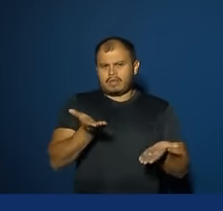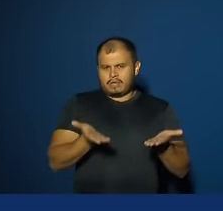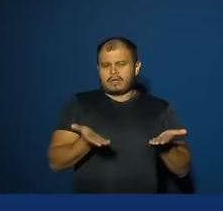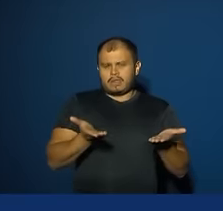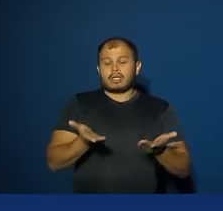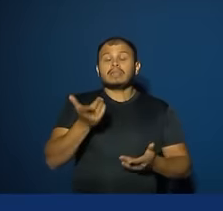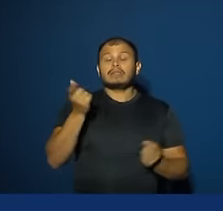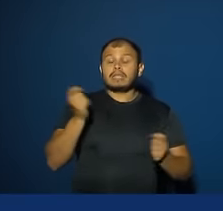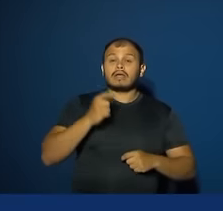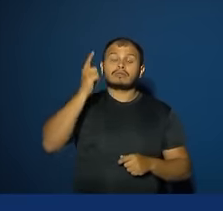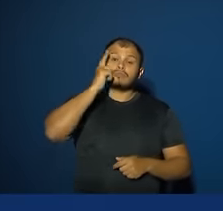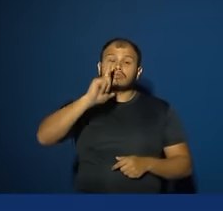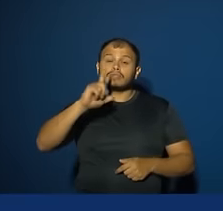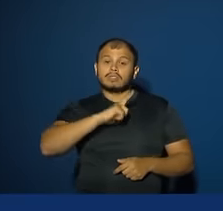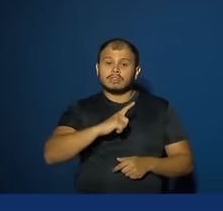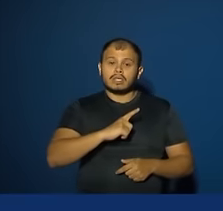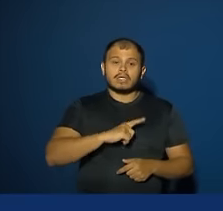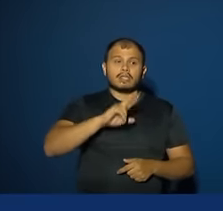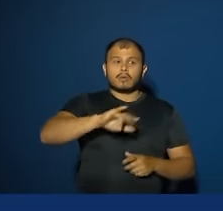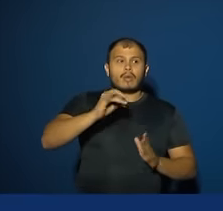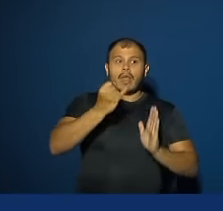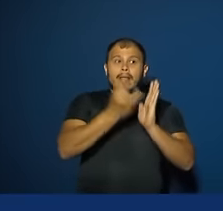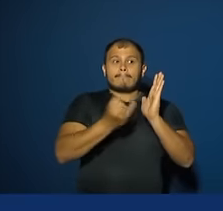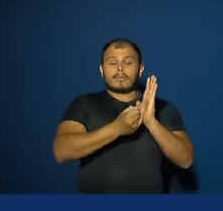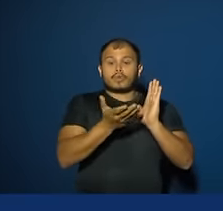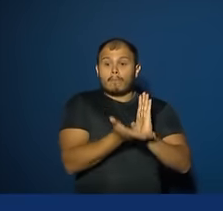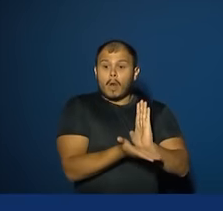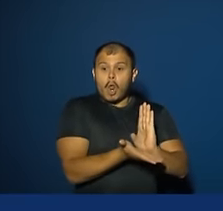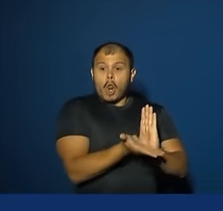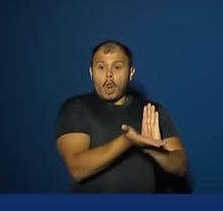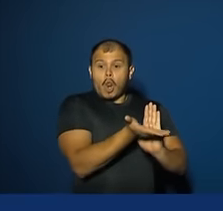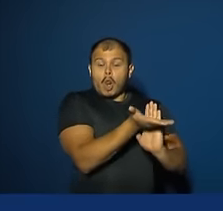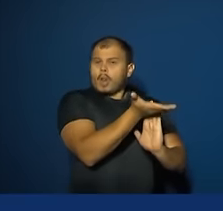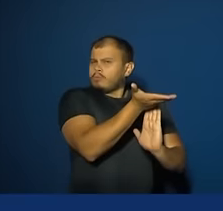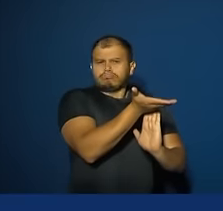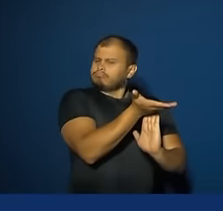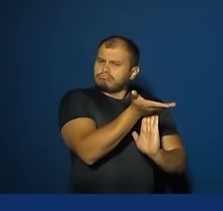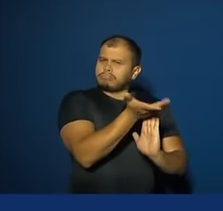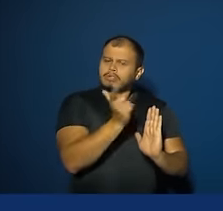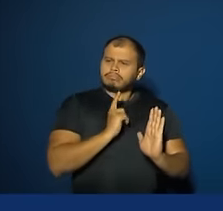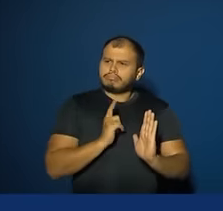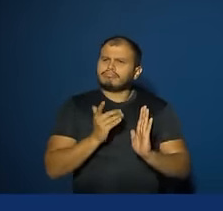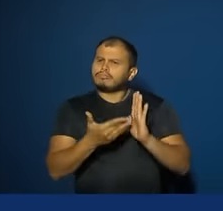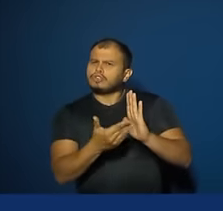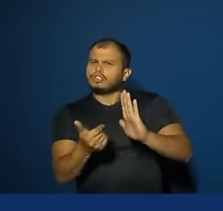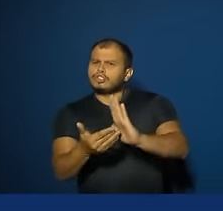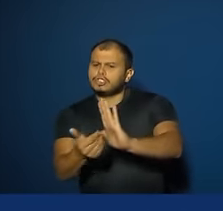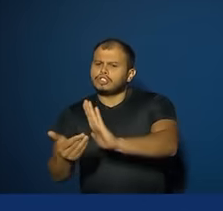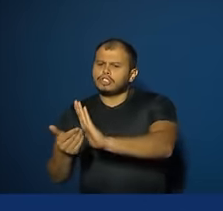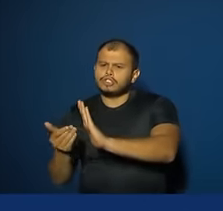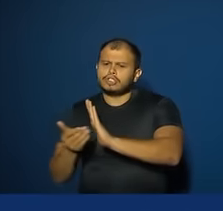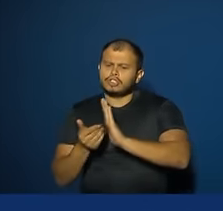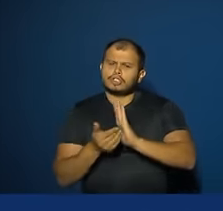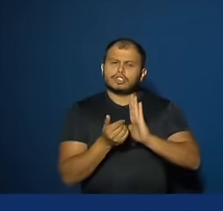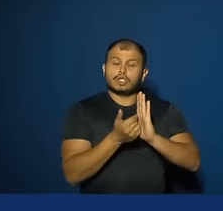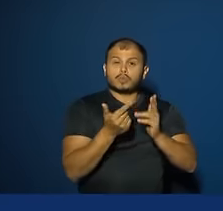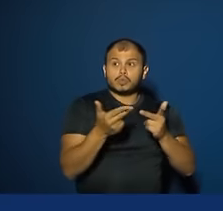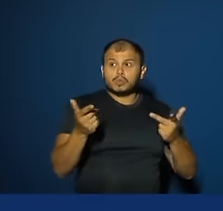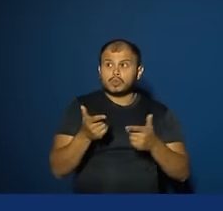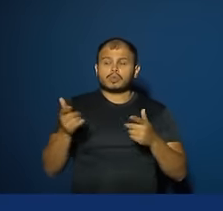que que não são aumento de impostos são retiradas de subvenções subsídios